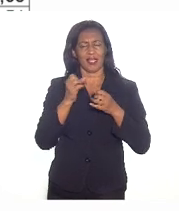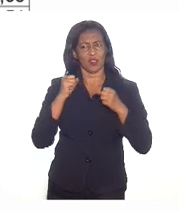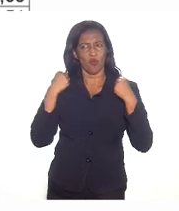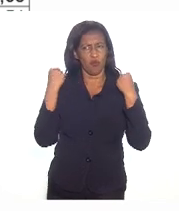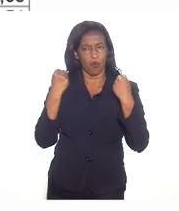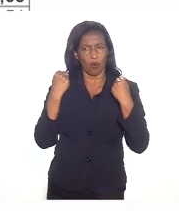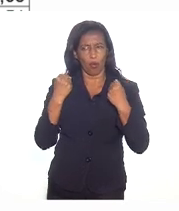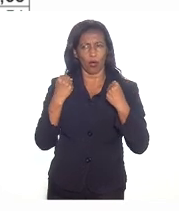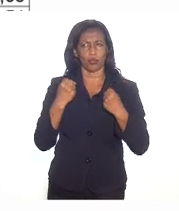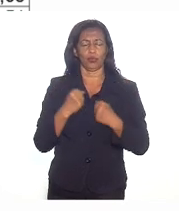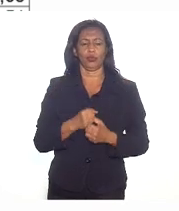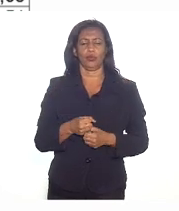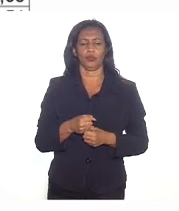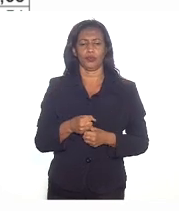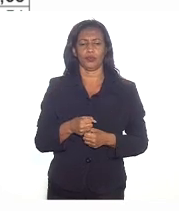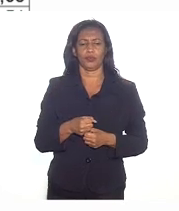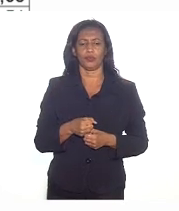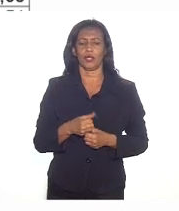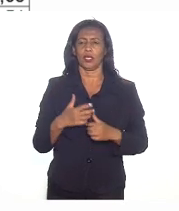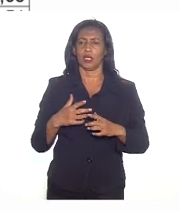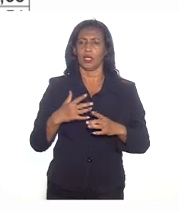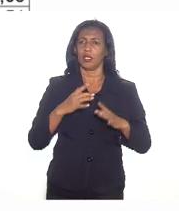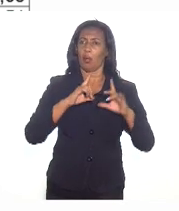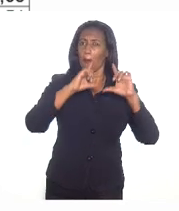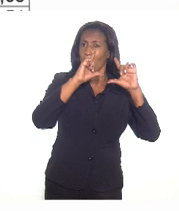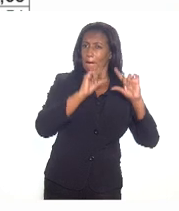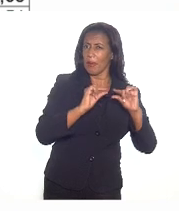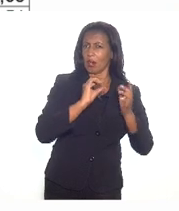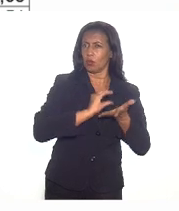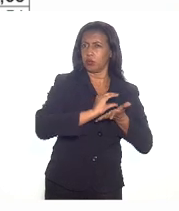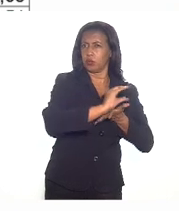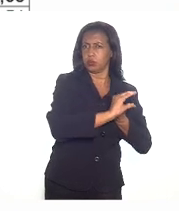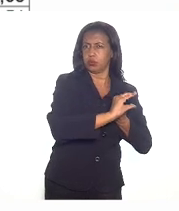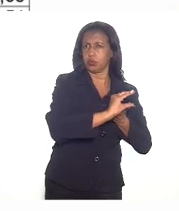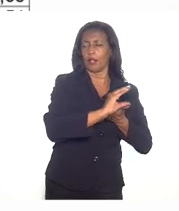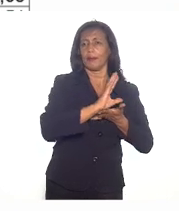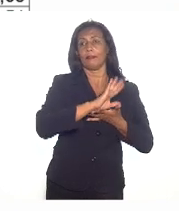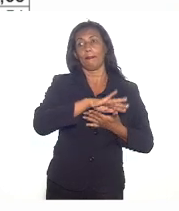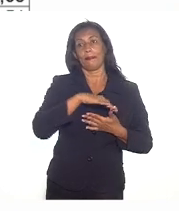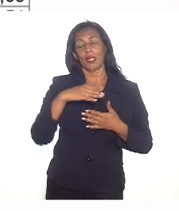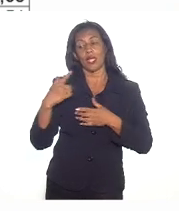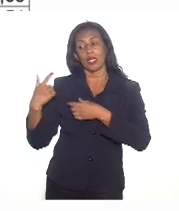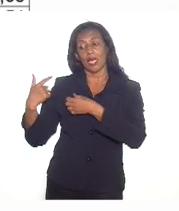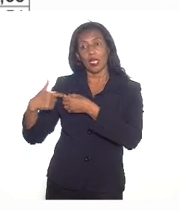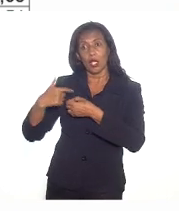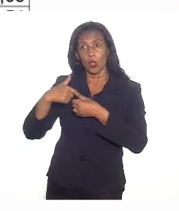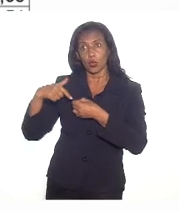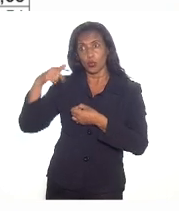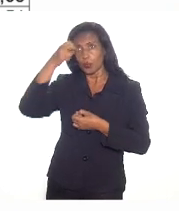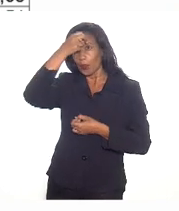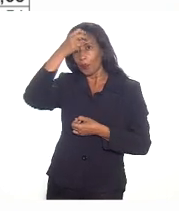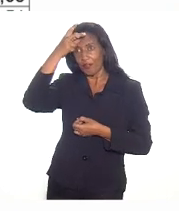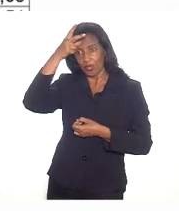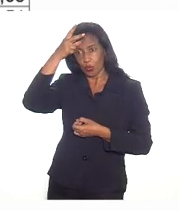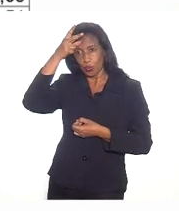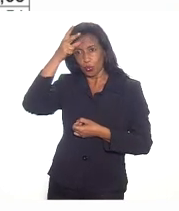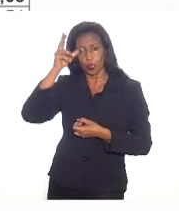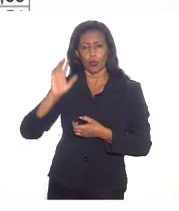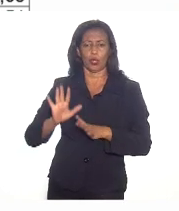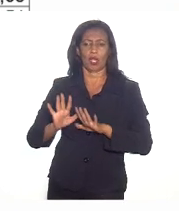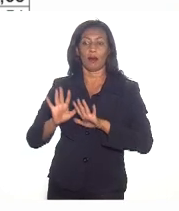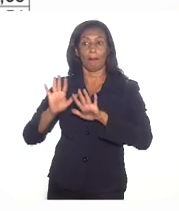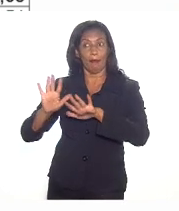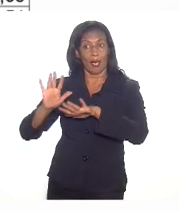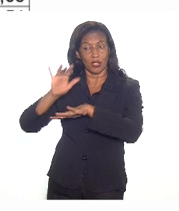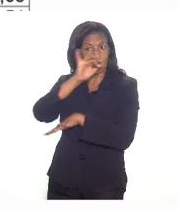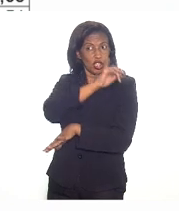forte, né? Então foi o que menos precisou. Os municípios industriais do Médio Paraíba, e olha que a indústria ali nem é